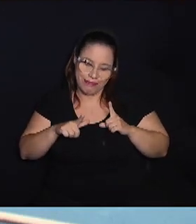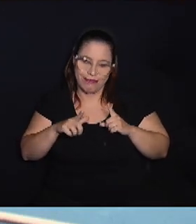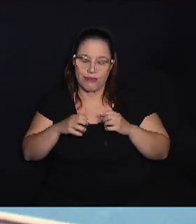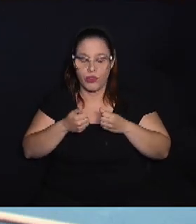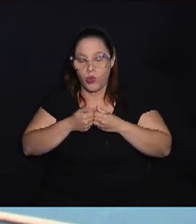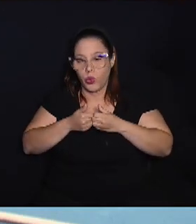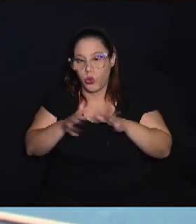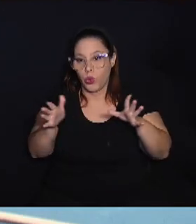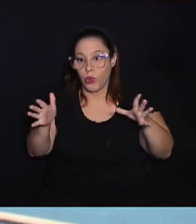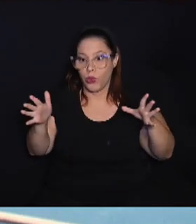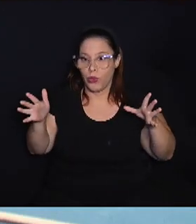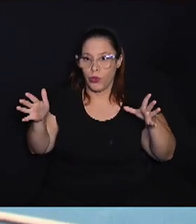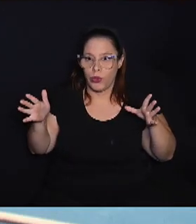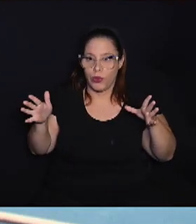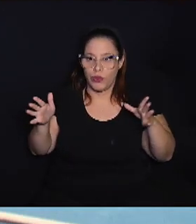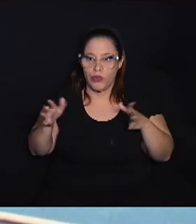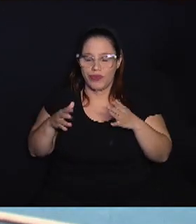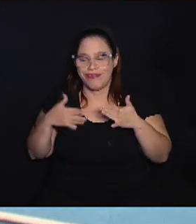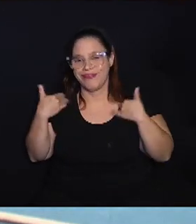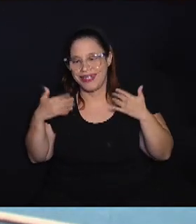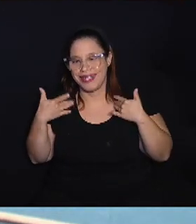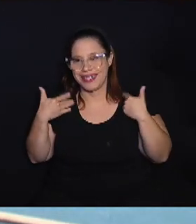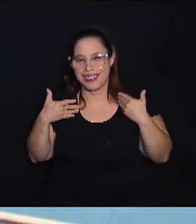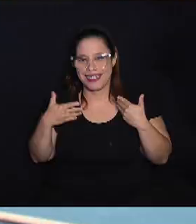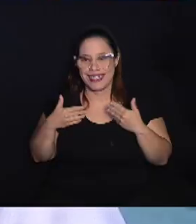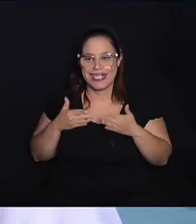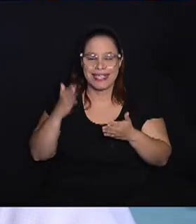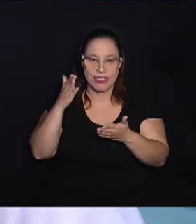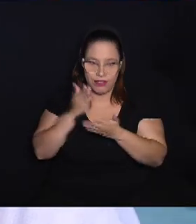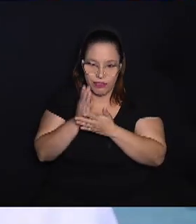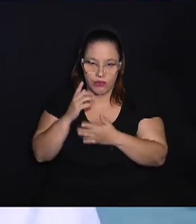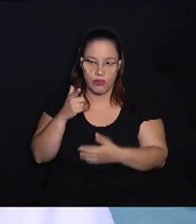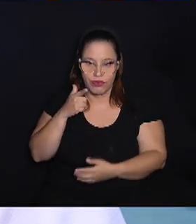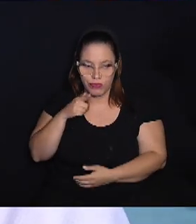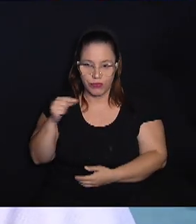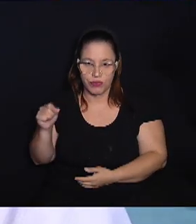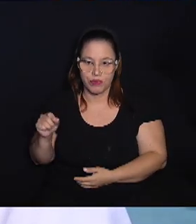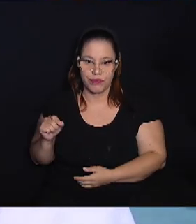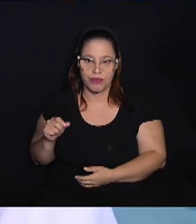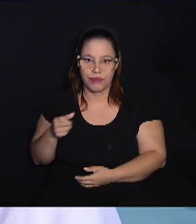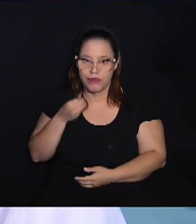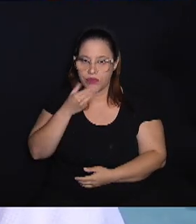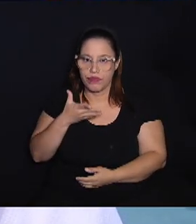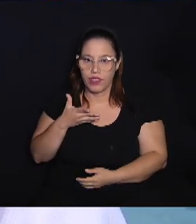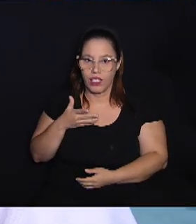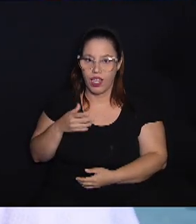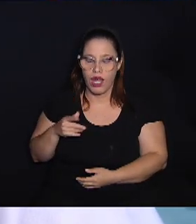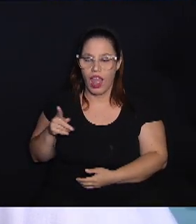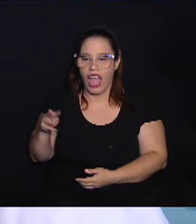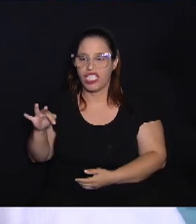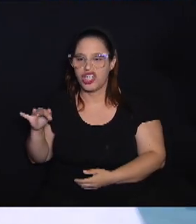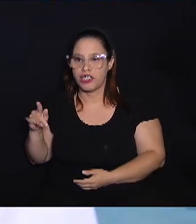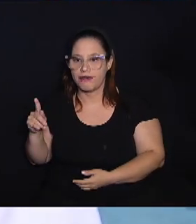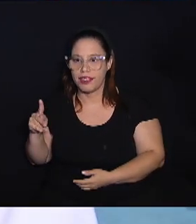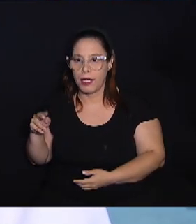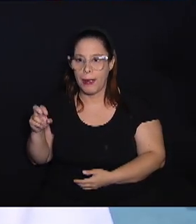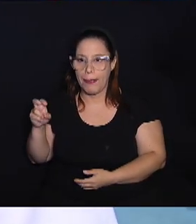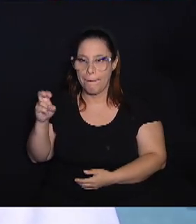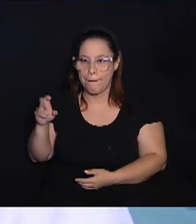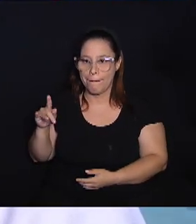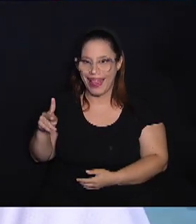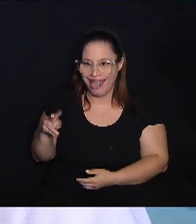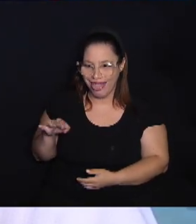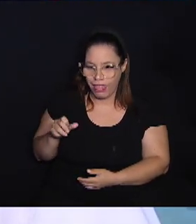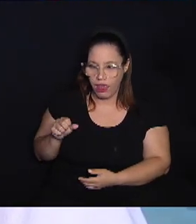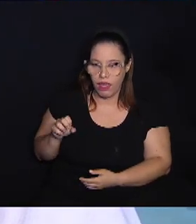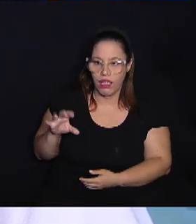tenho certeza que quando a gente faz as coisas com alegria, sai um excelente resultado. A Tiffany ela é pentacampeã brasileira dos 400